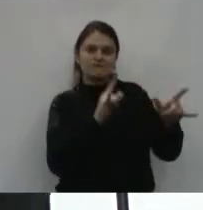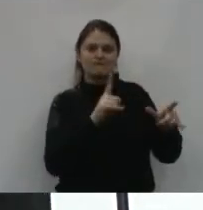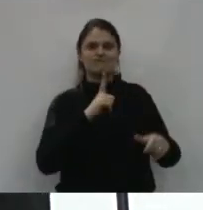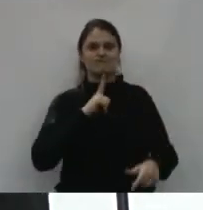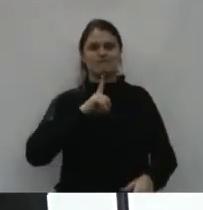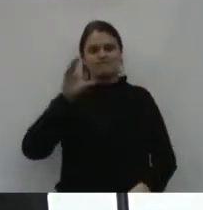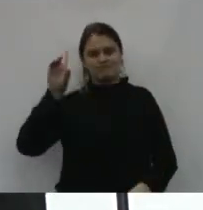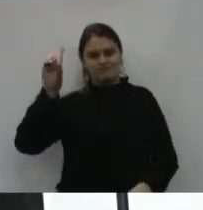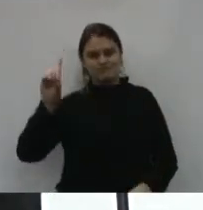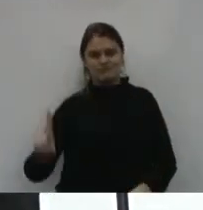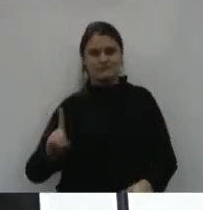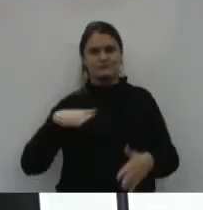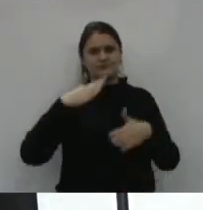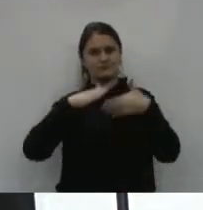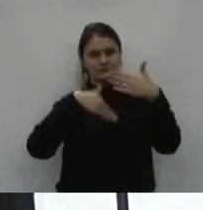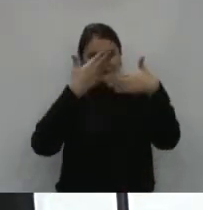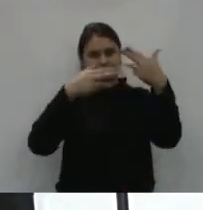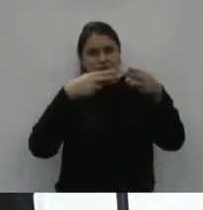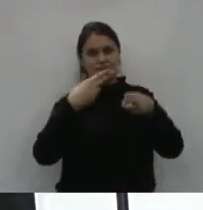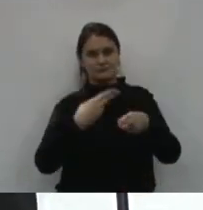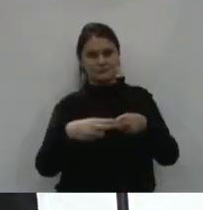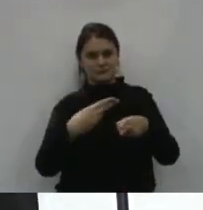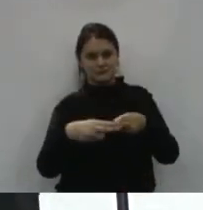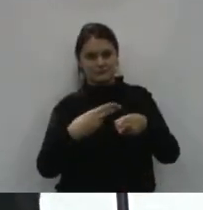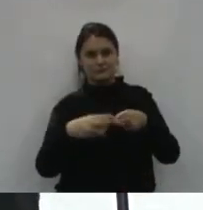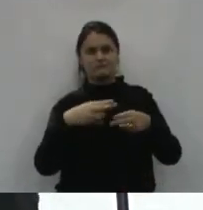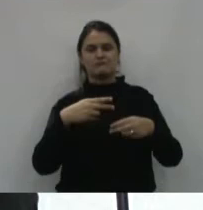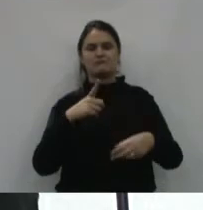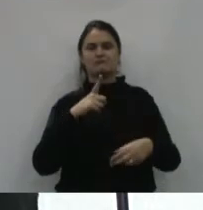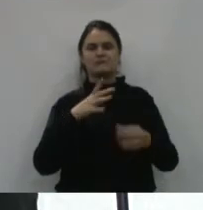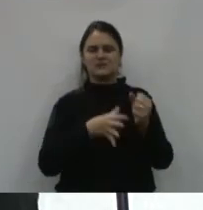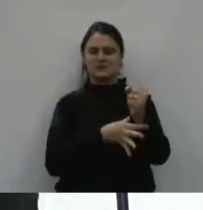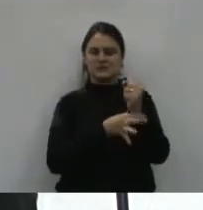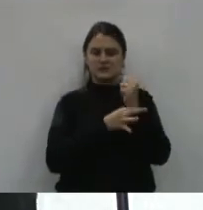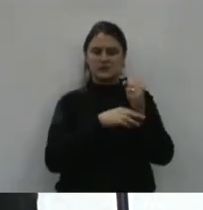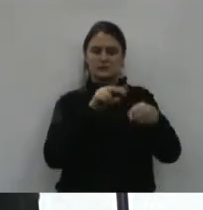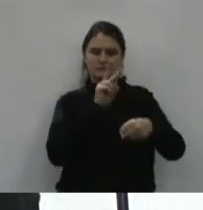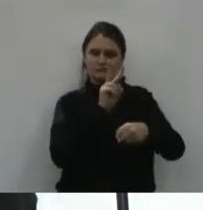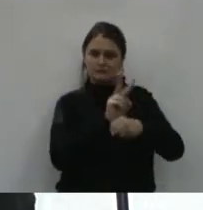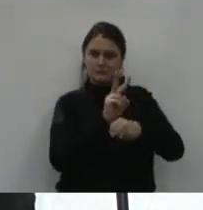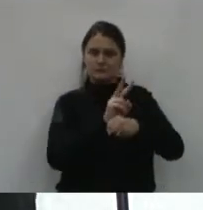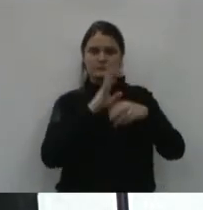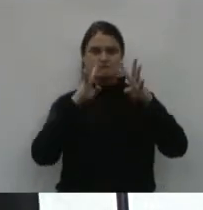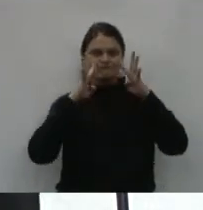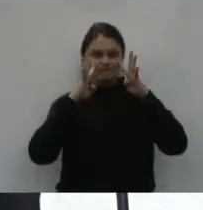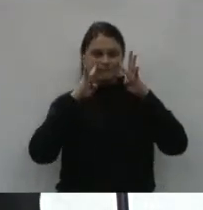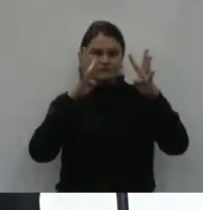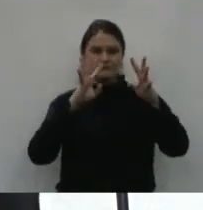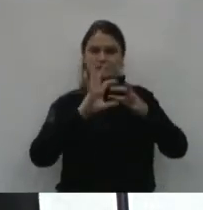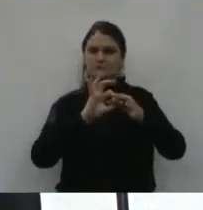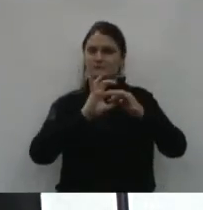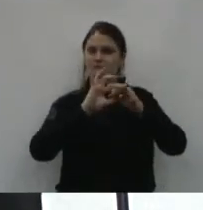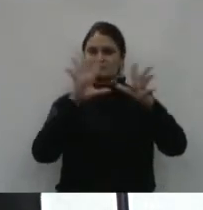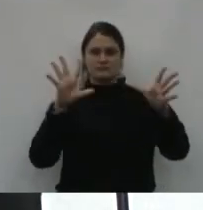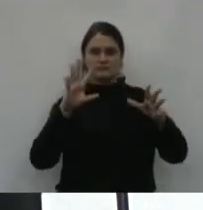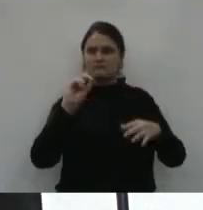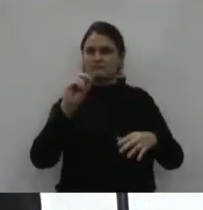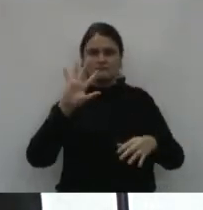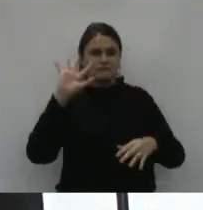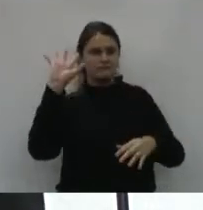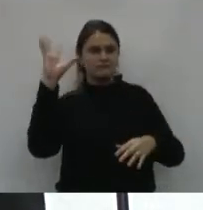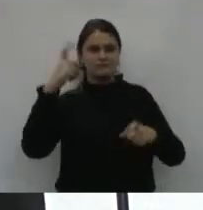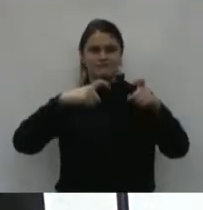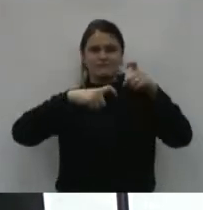tenha direito ao desenvolvimento de sua sexualidade de forma segura protegida livres do abuso